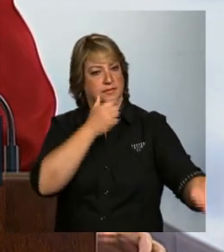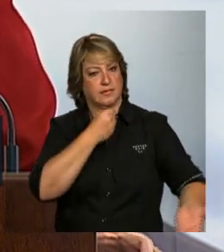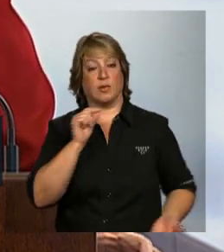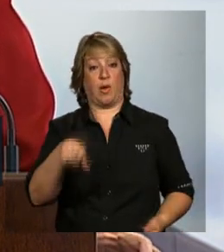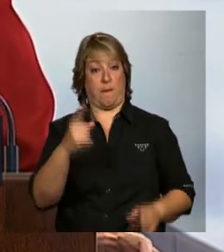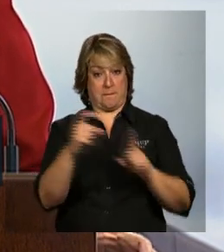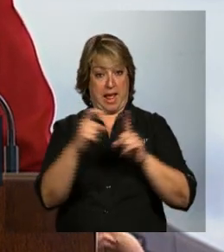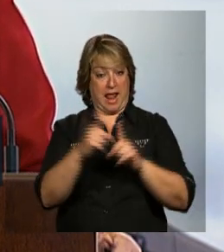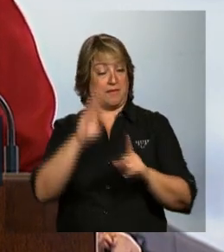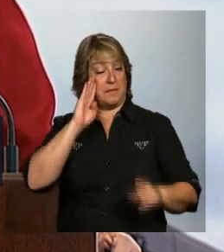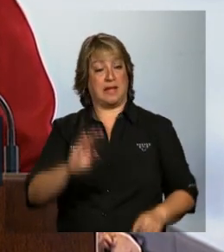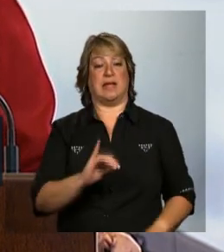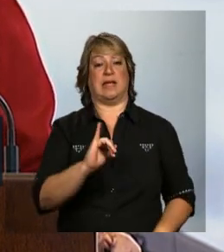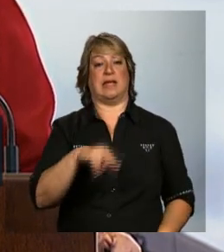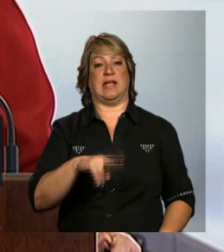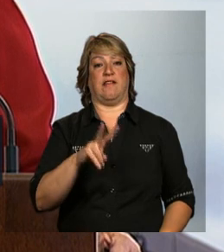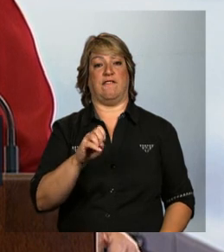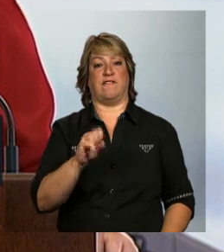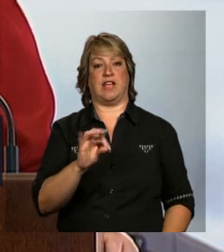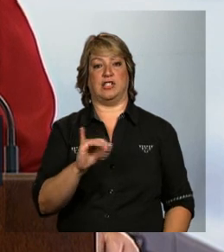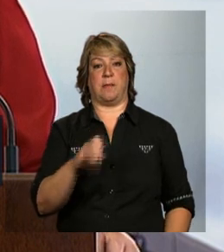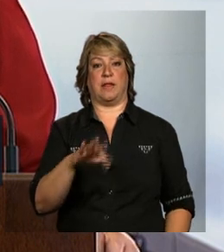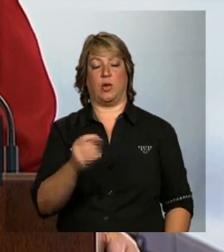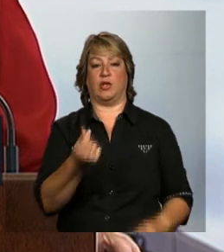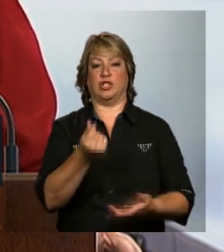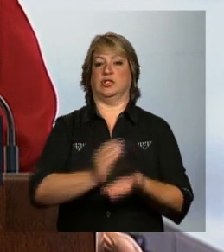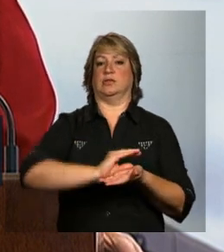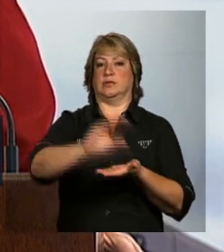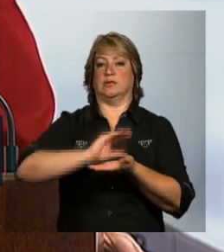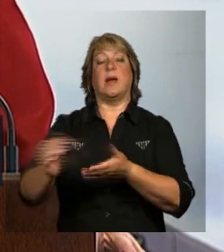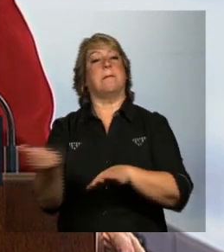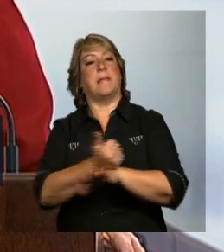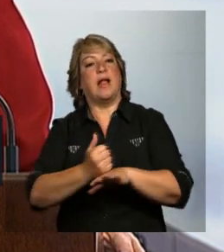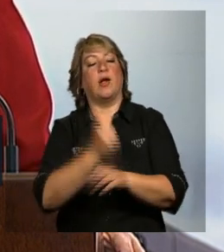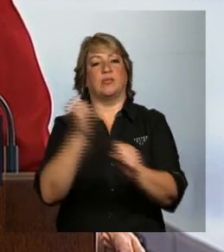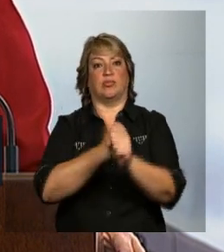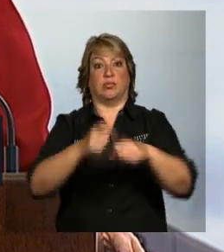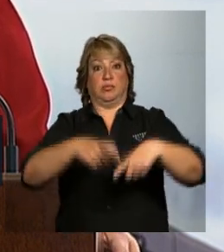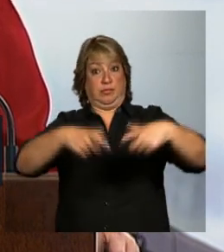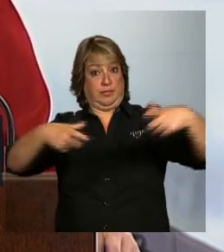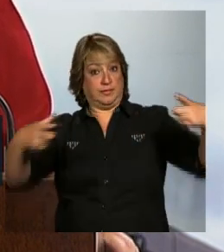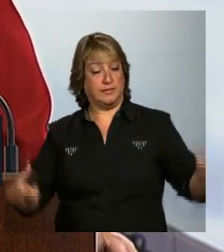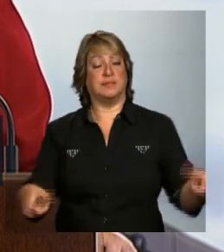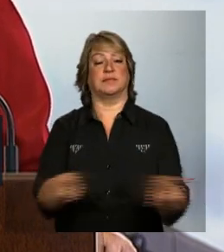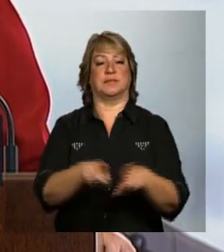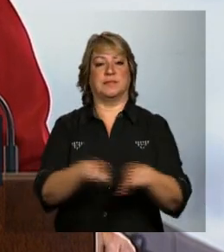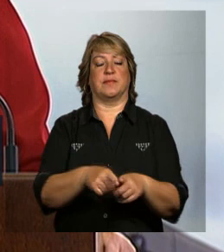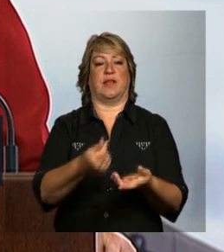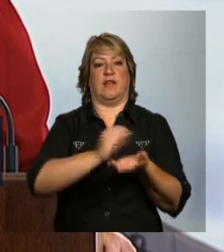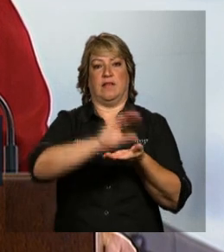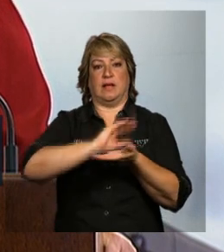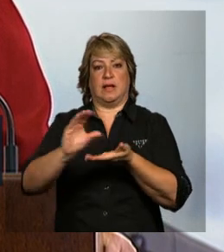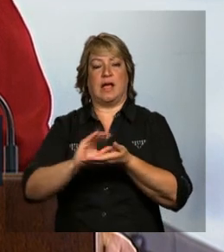é uma palavra-chave o investimento para melhorar e expandir a infraestrutura logística investimento